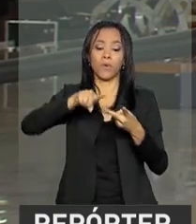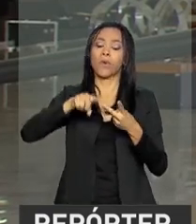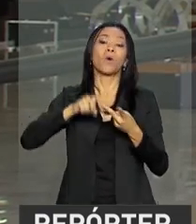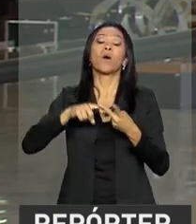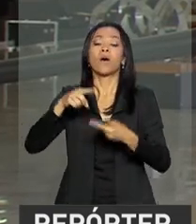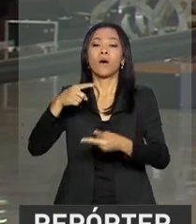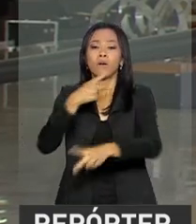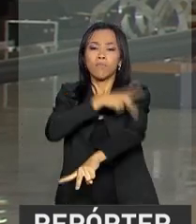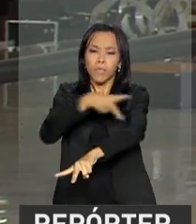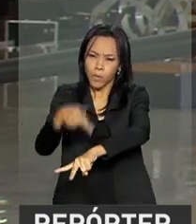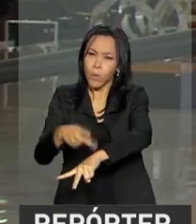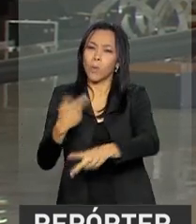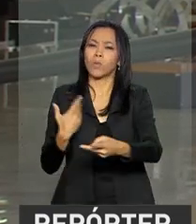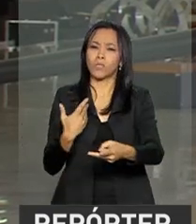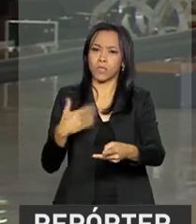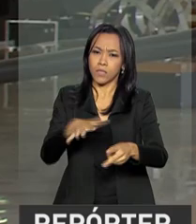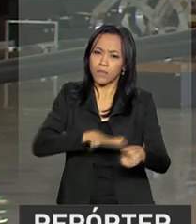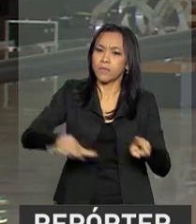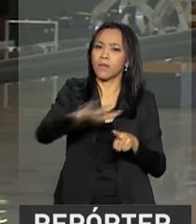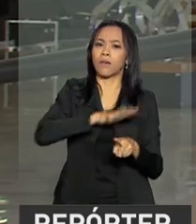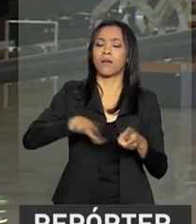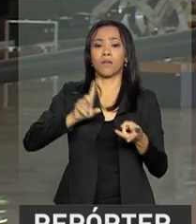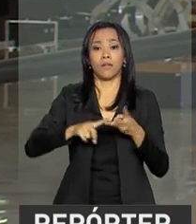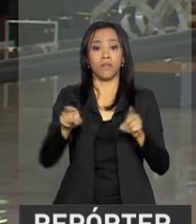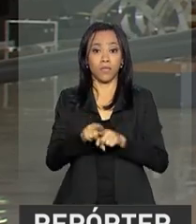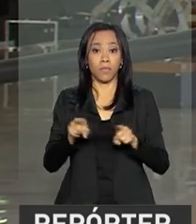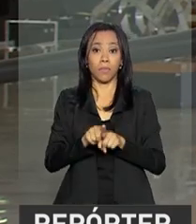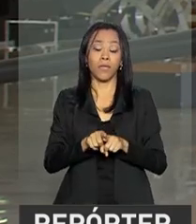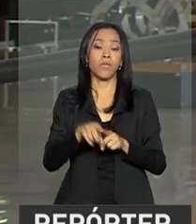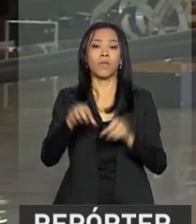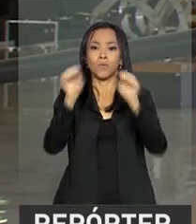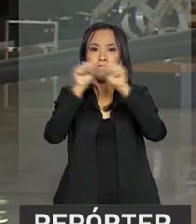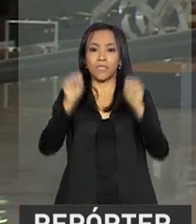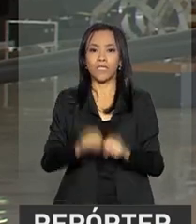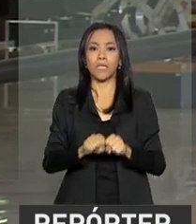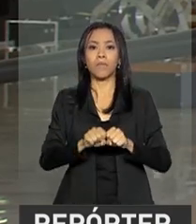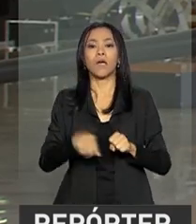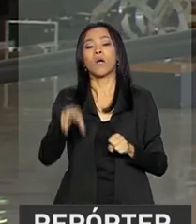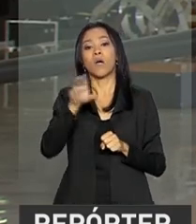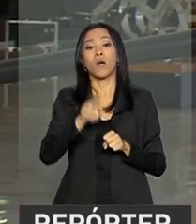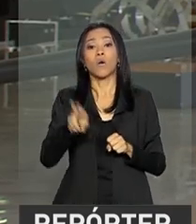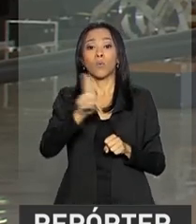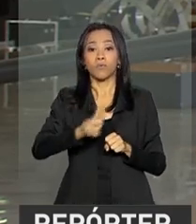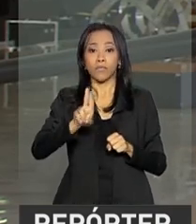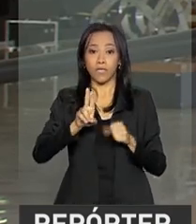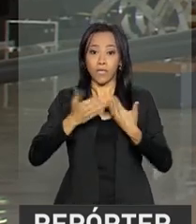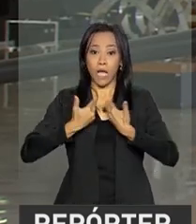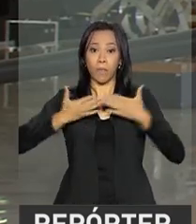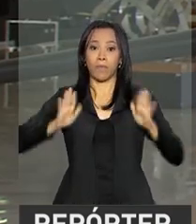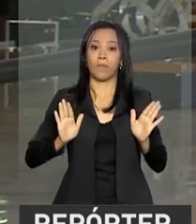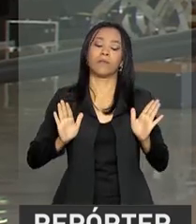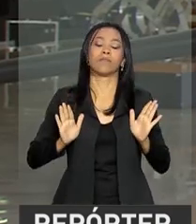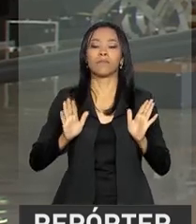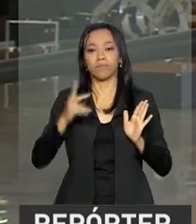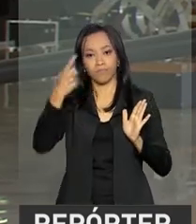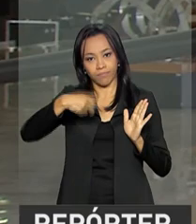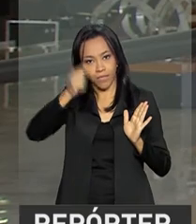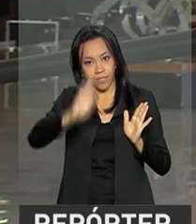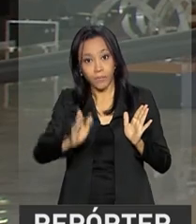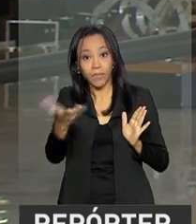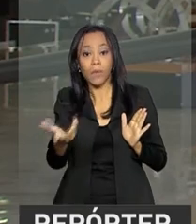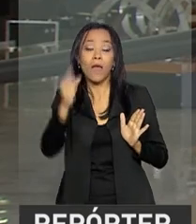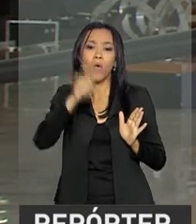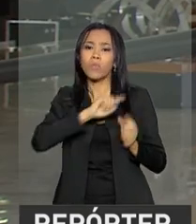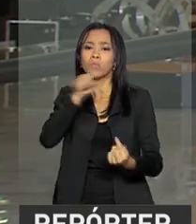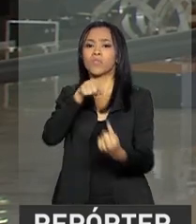pedagógica e ao sistema universidade aberta ao brasil o objetivo principal é a melhoria da